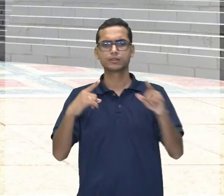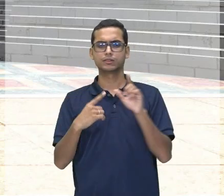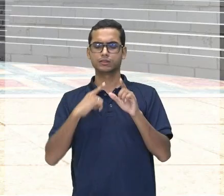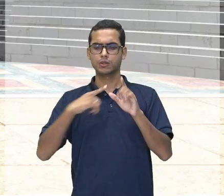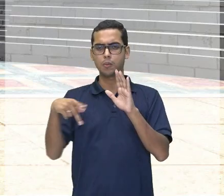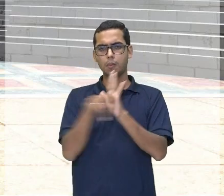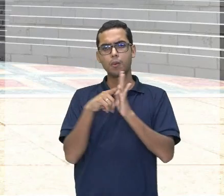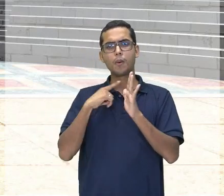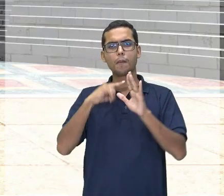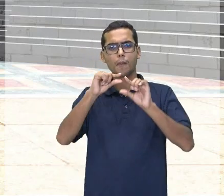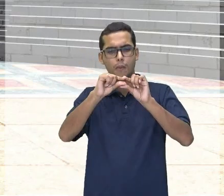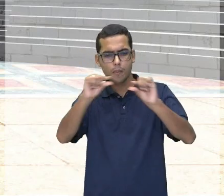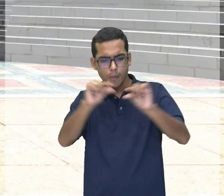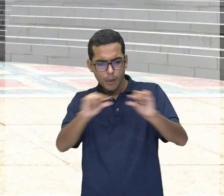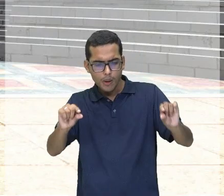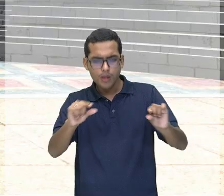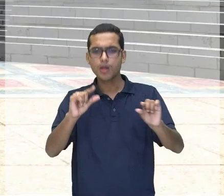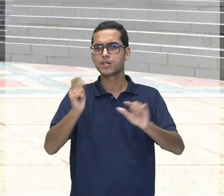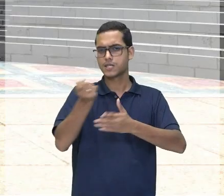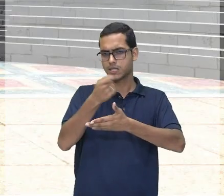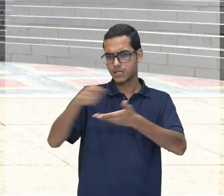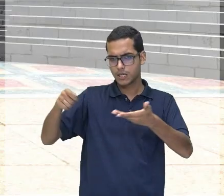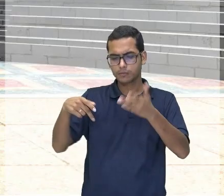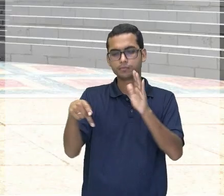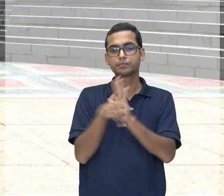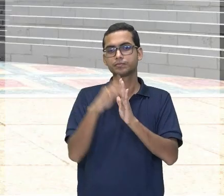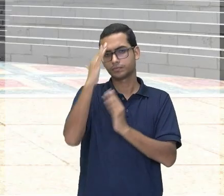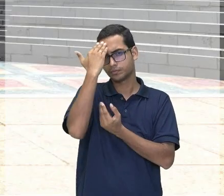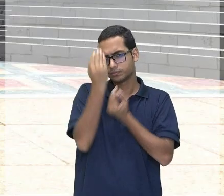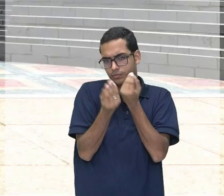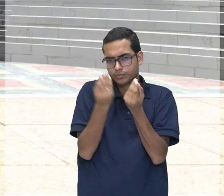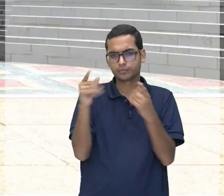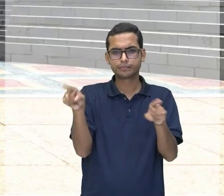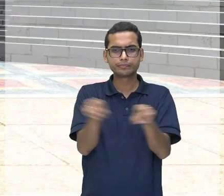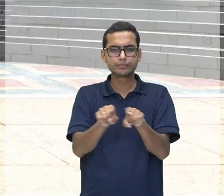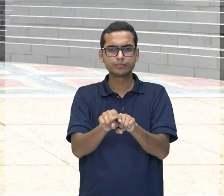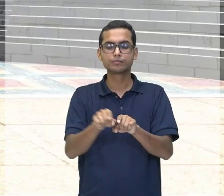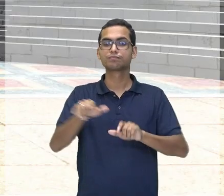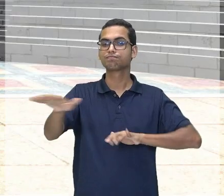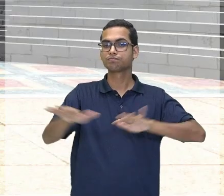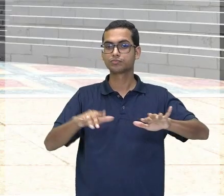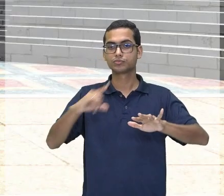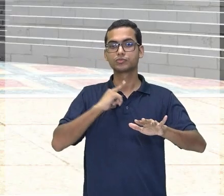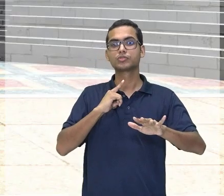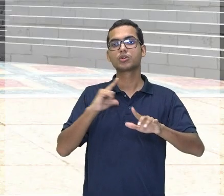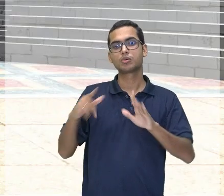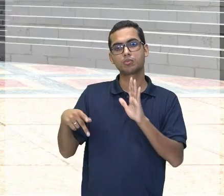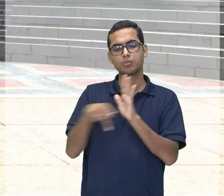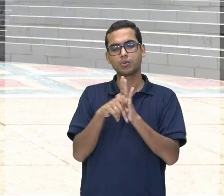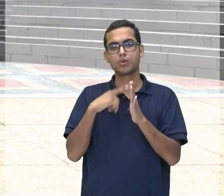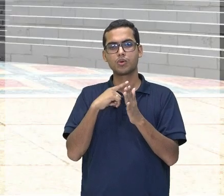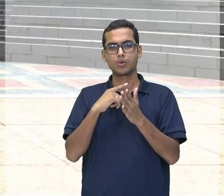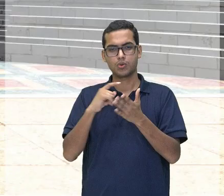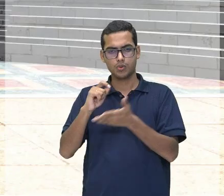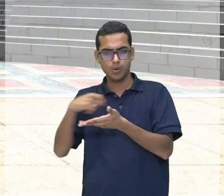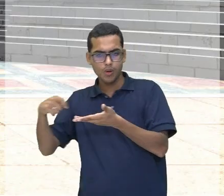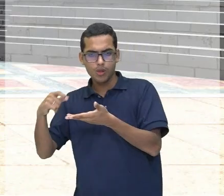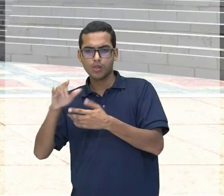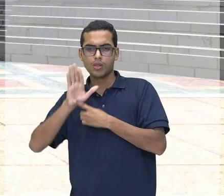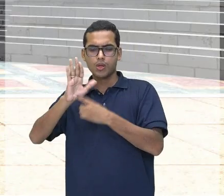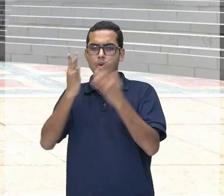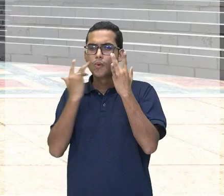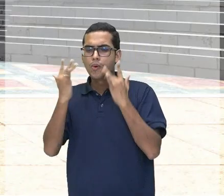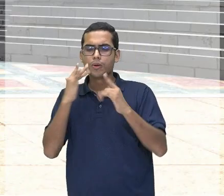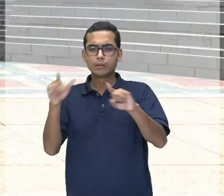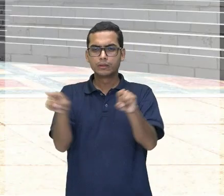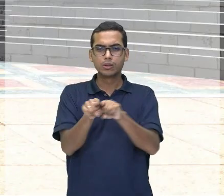interpretação. E como eles devem se movimentar, nós temos uma rubrica de movimento. Mas ambas, tanto a rubrica de interpretação quanto a de movimento,